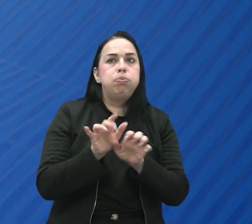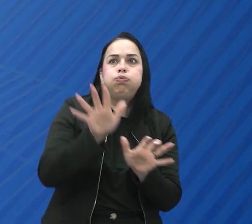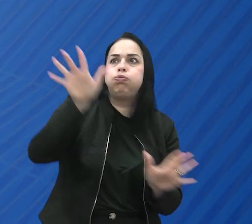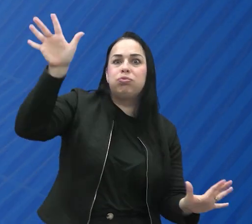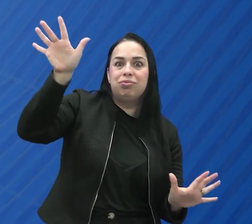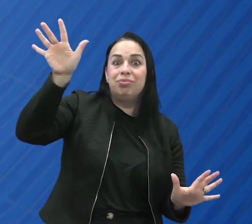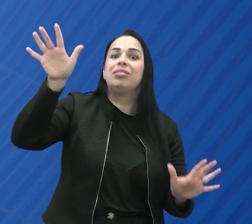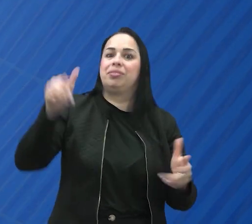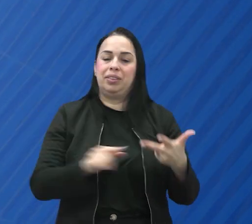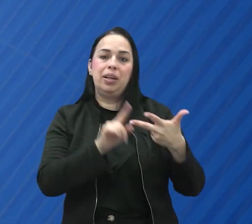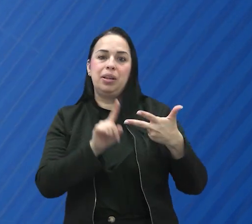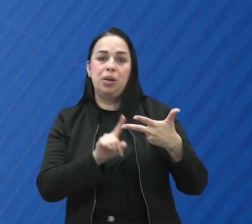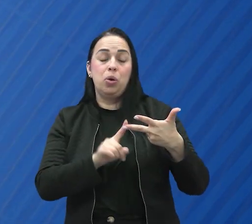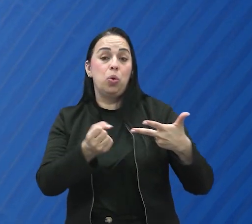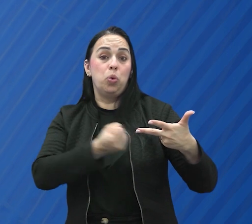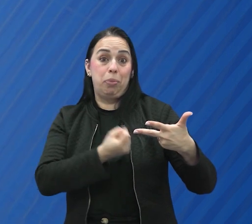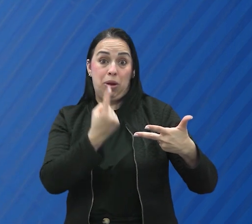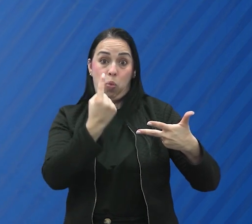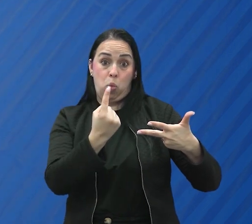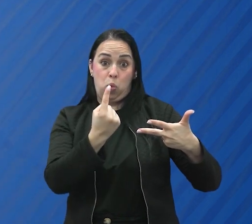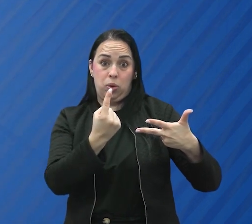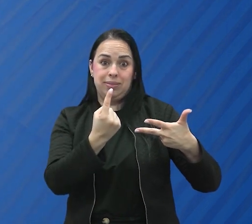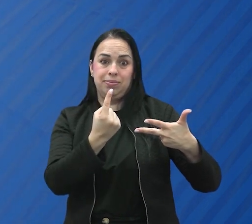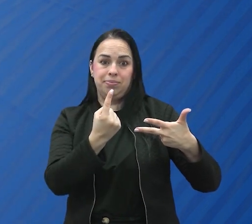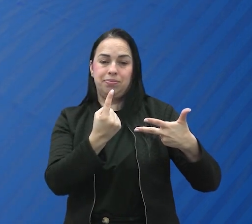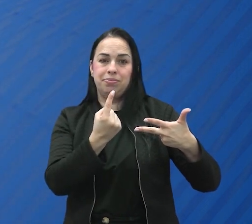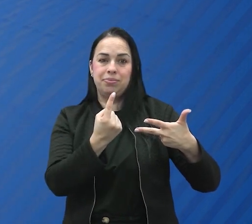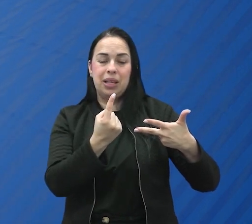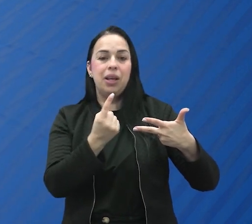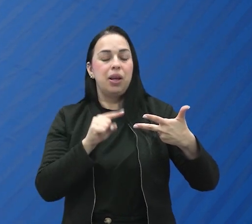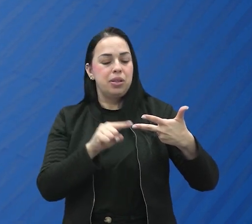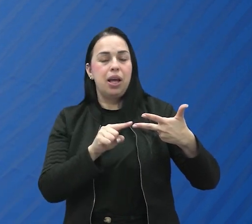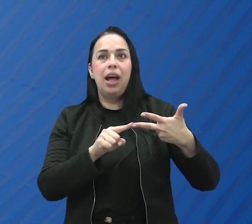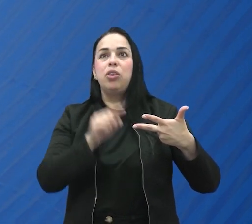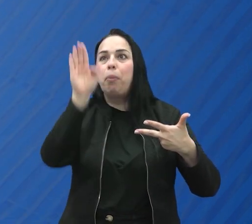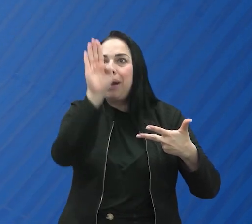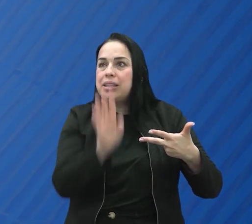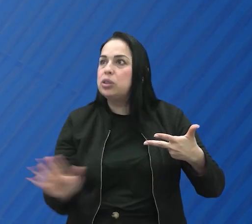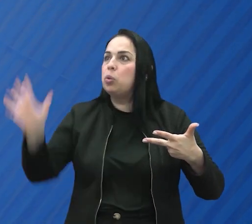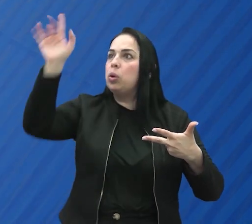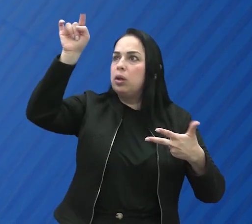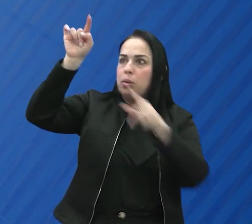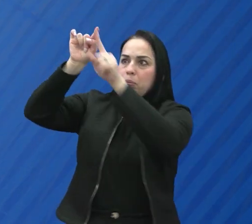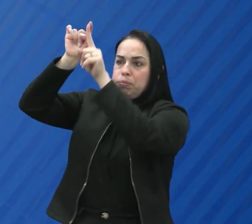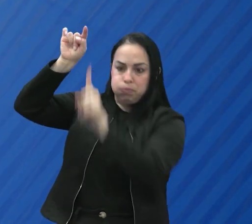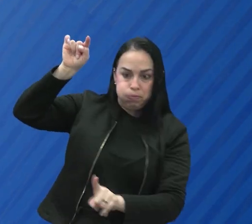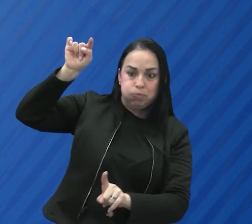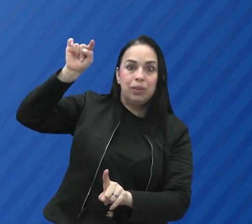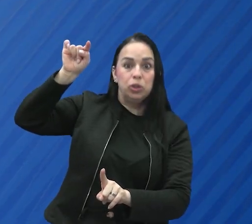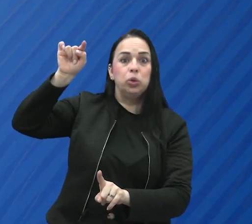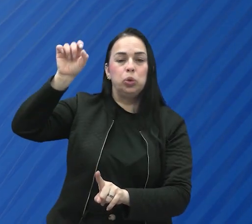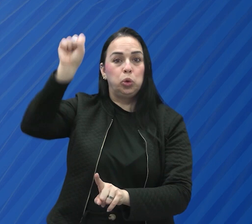extremos do país. As que começam com o número 1, as longitudinais, cortam o Brasil de norte a sul. O número 2